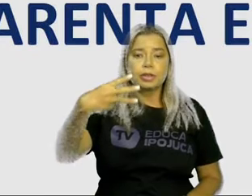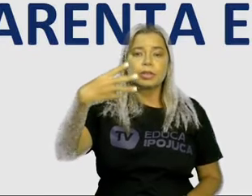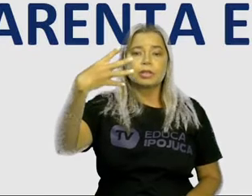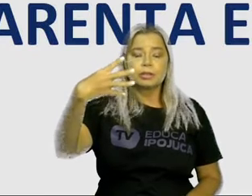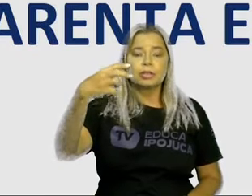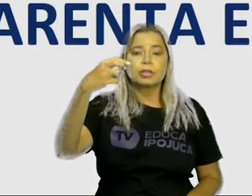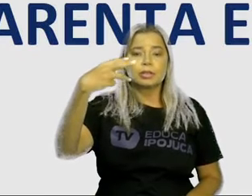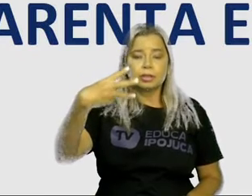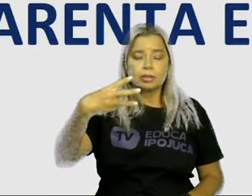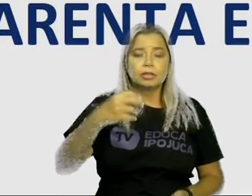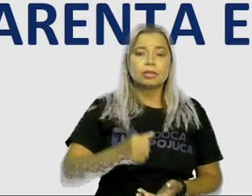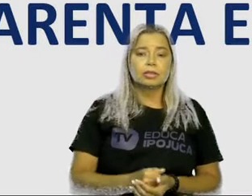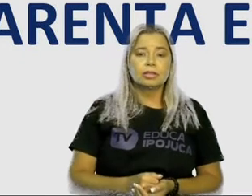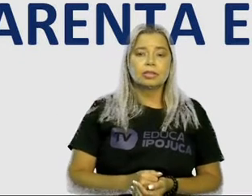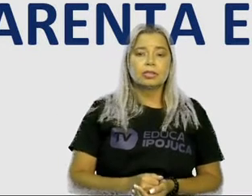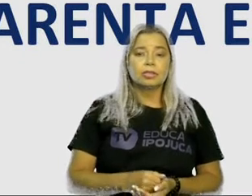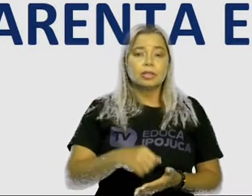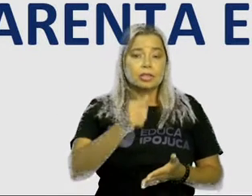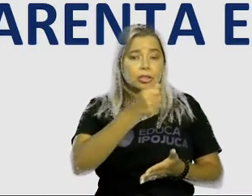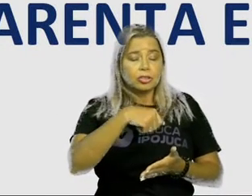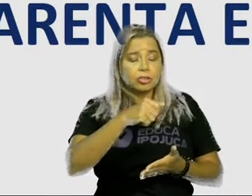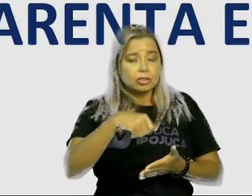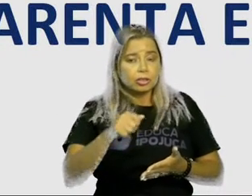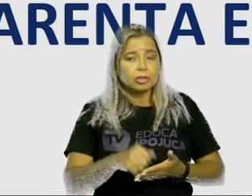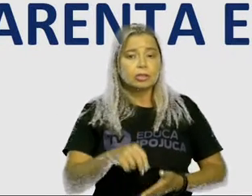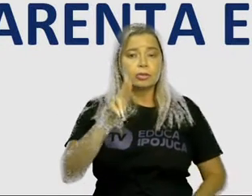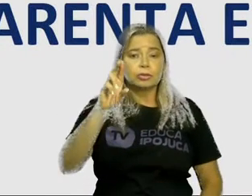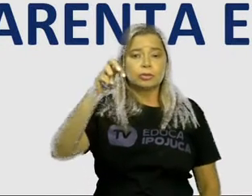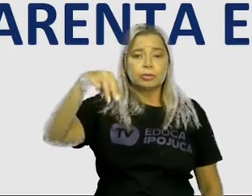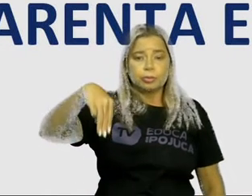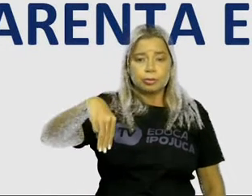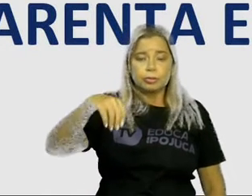1343. Ele aqui escrito fica